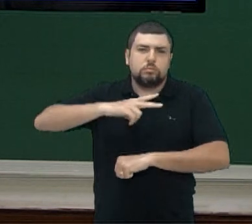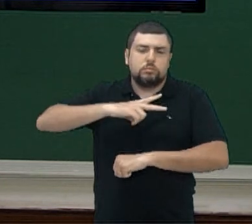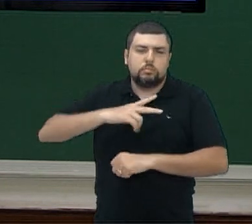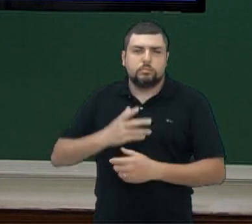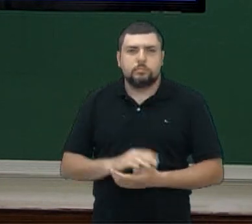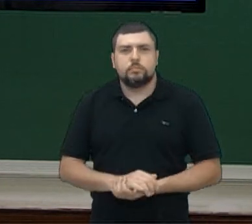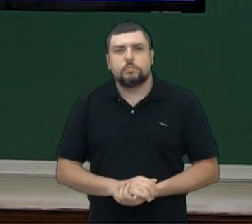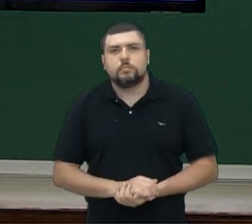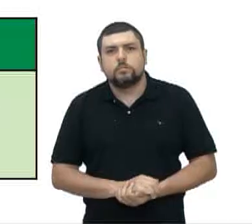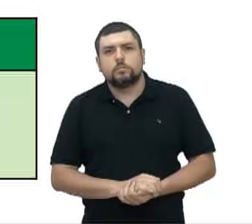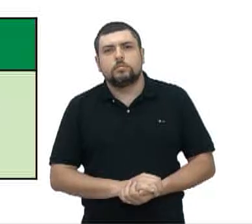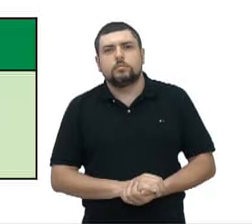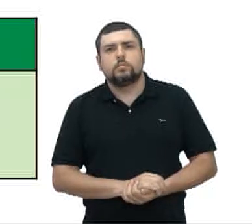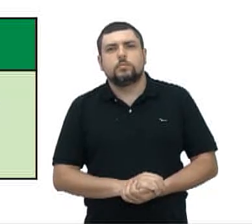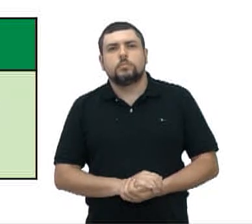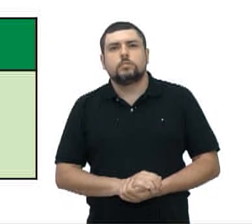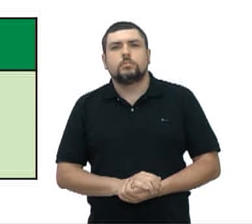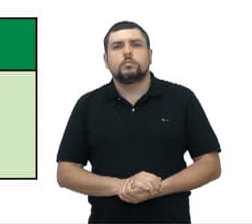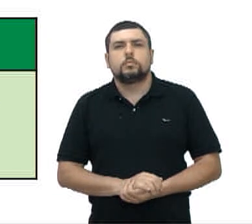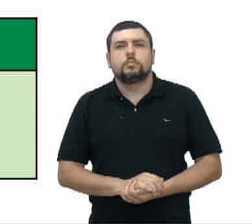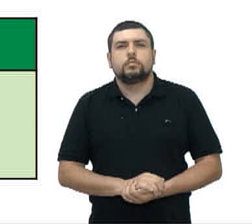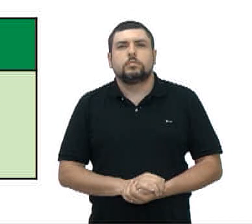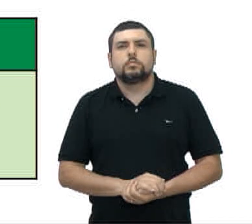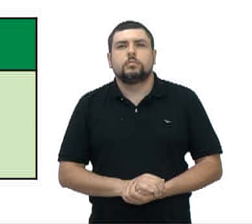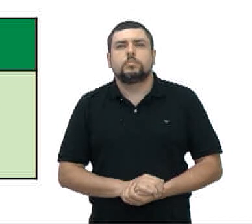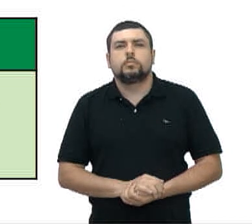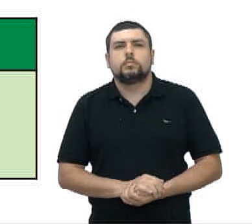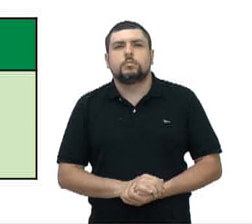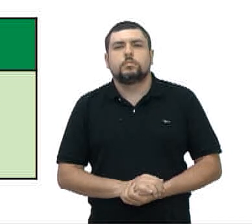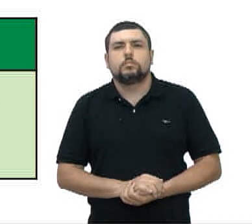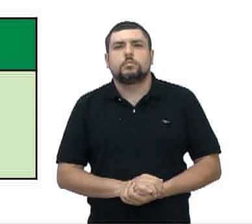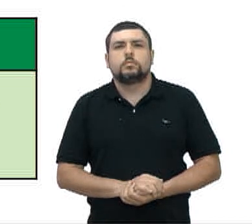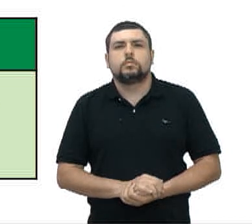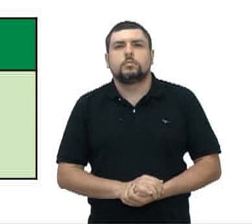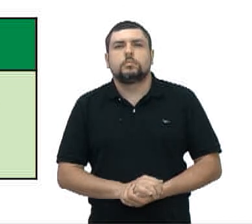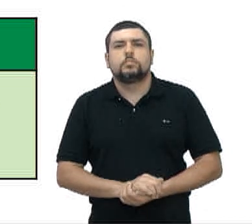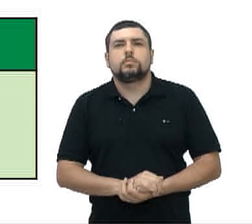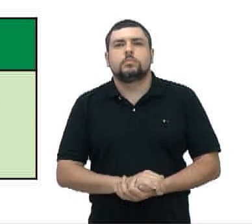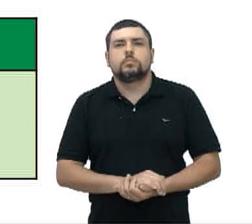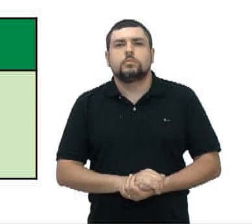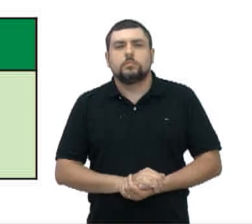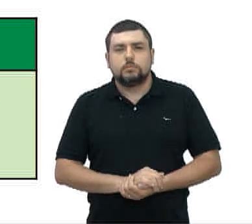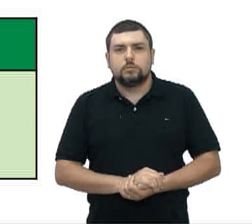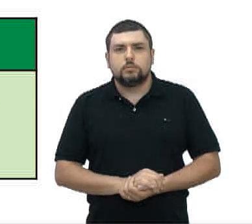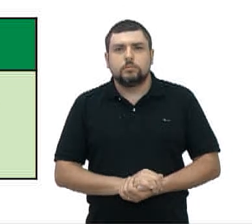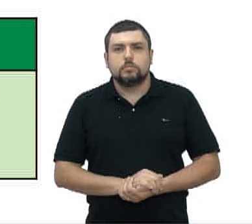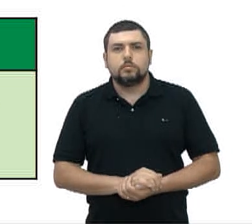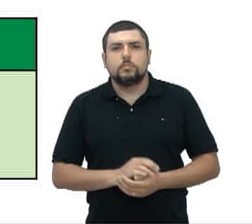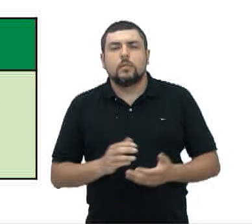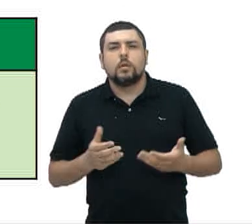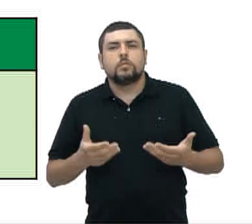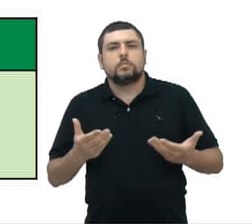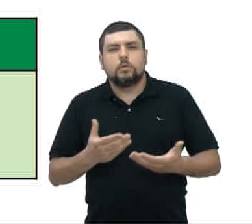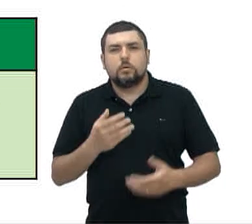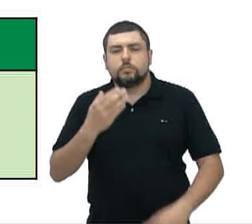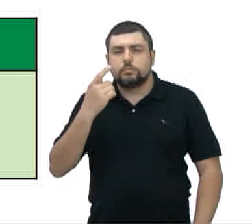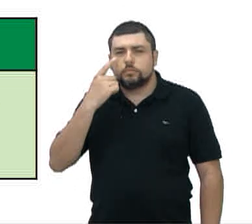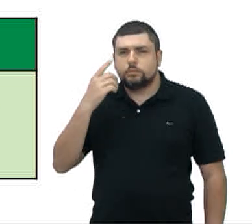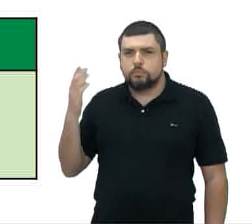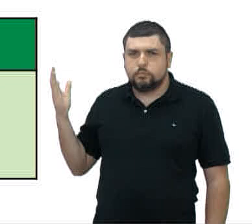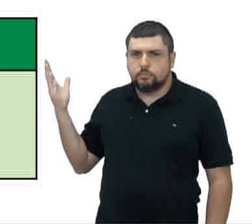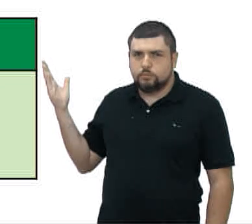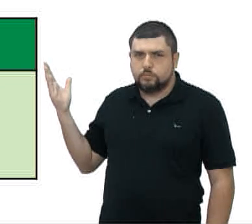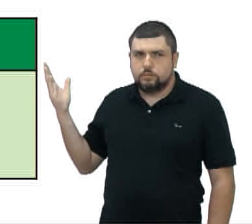Let's move on. Number 3, continuando o nosso warm-up here, read. Nós temos aqui